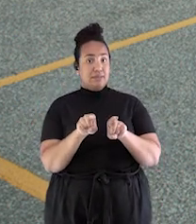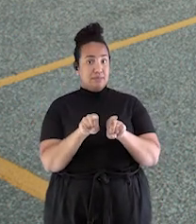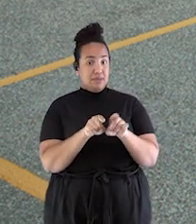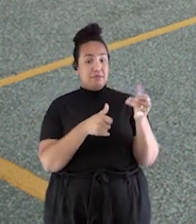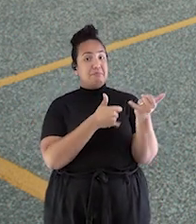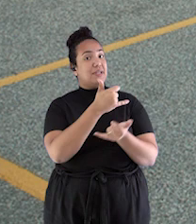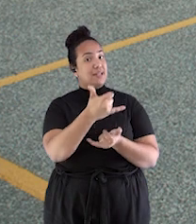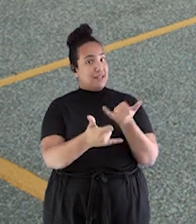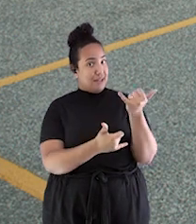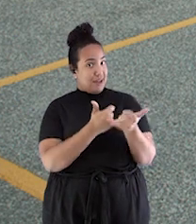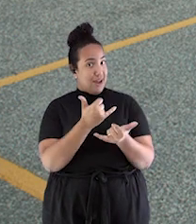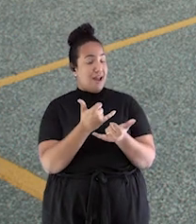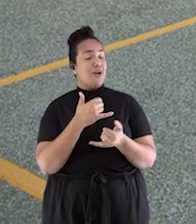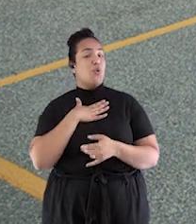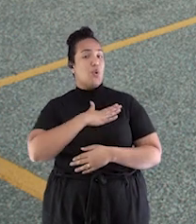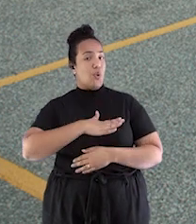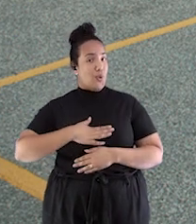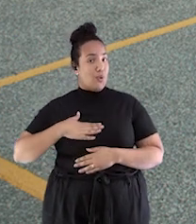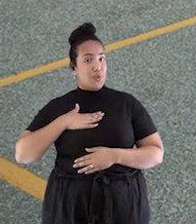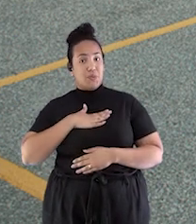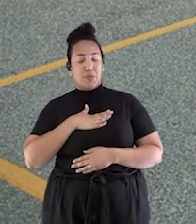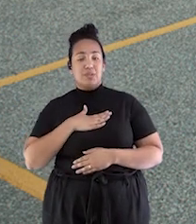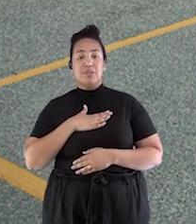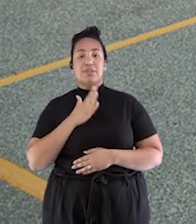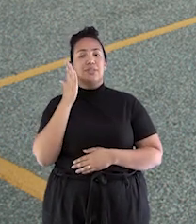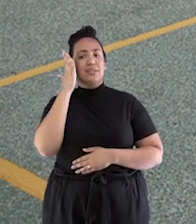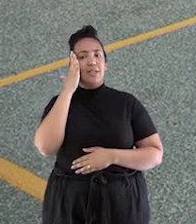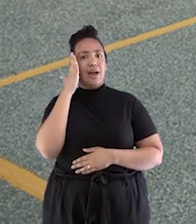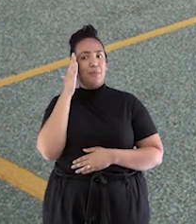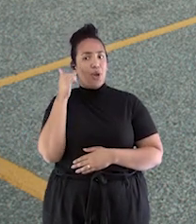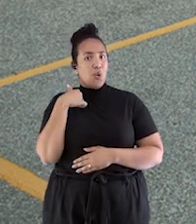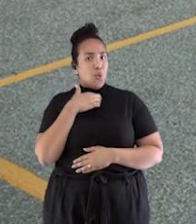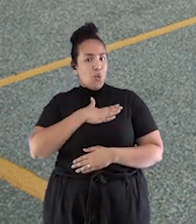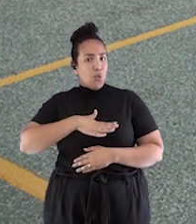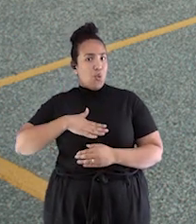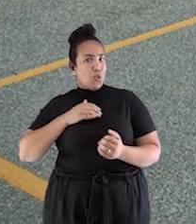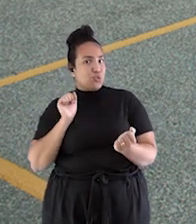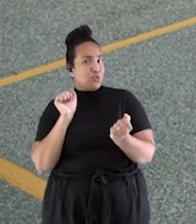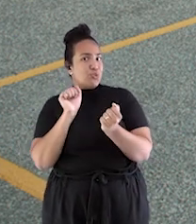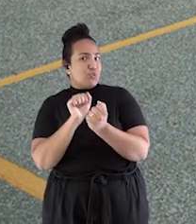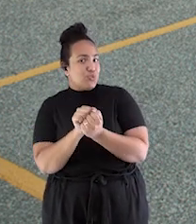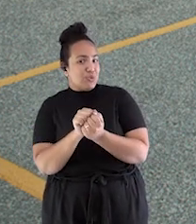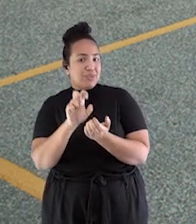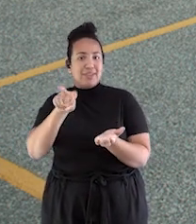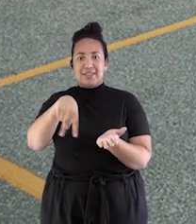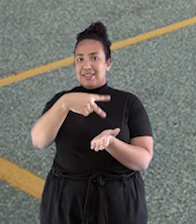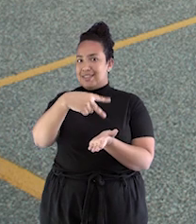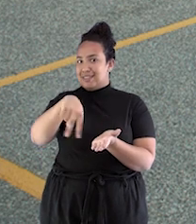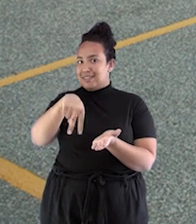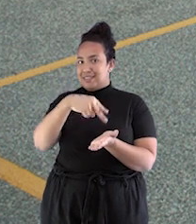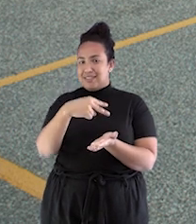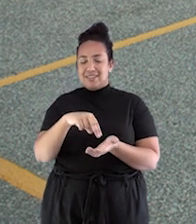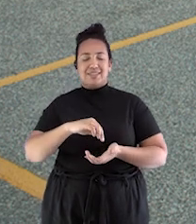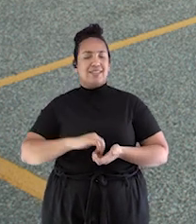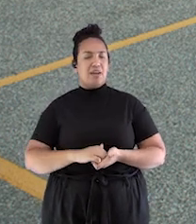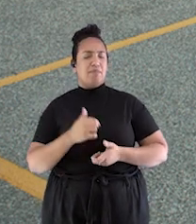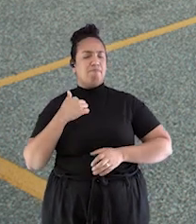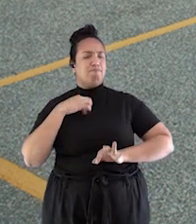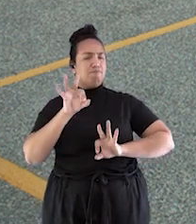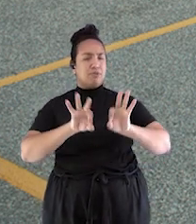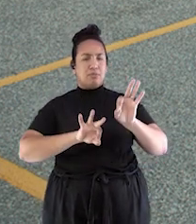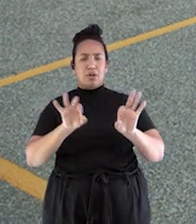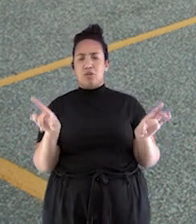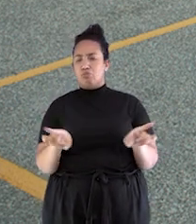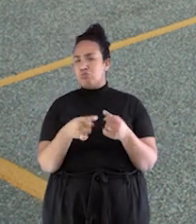no parquinho com eles. E sabe o que a gente gosta muito de fazer juntos? Dançar. Eu coloco uma música